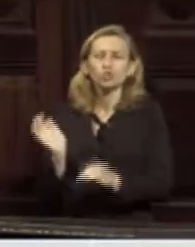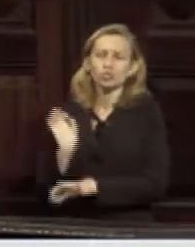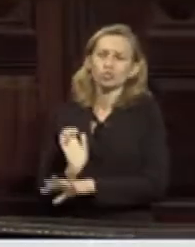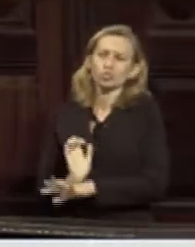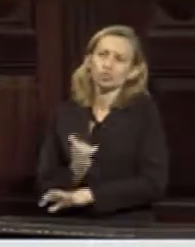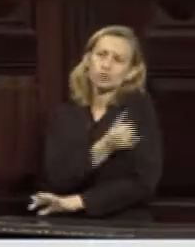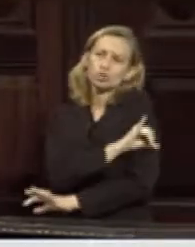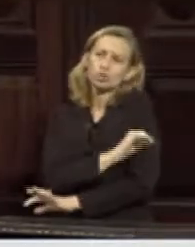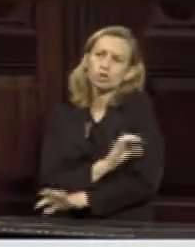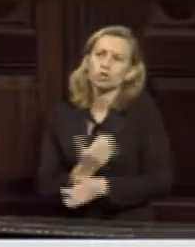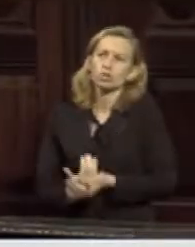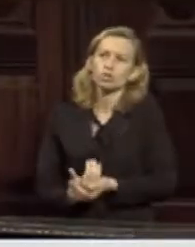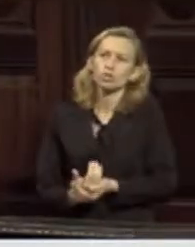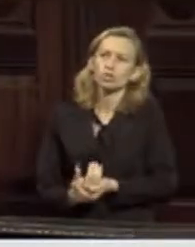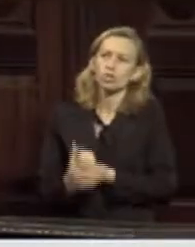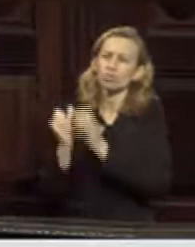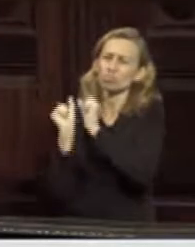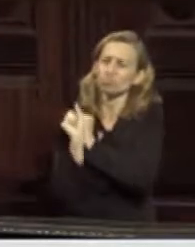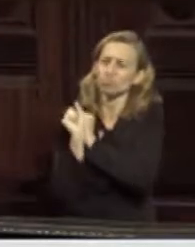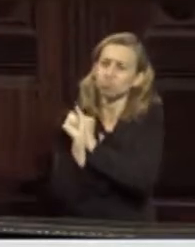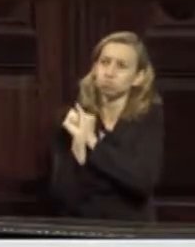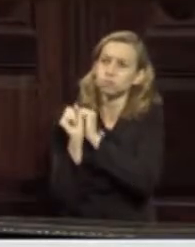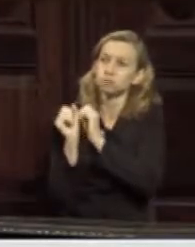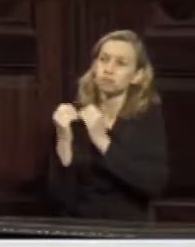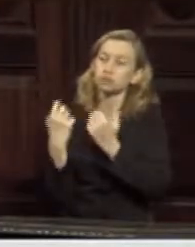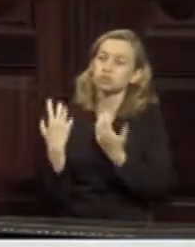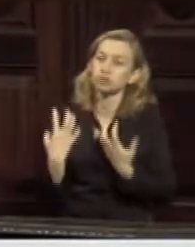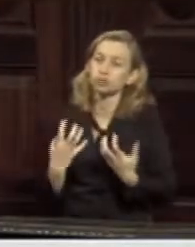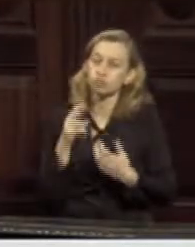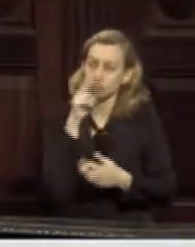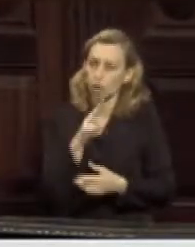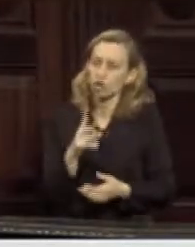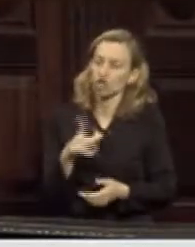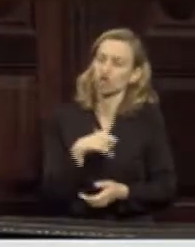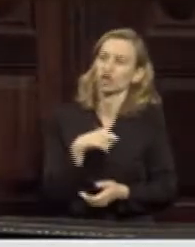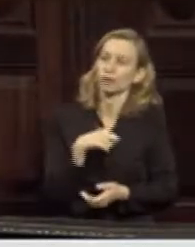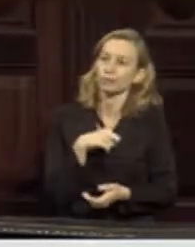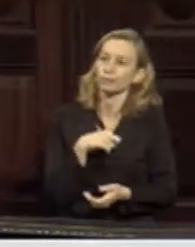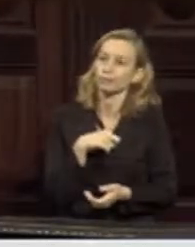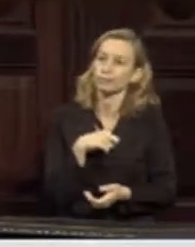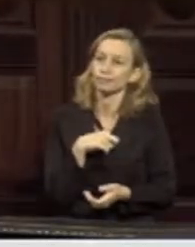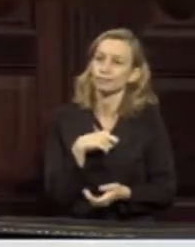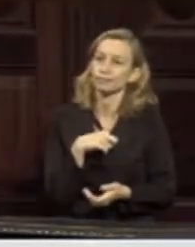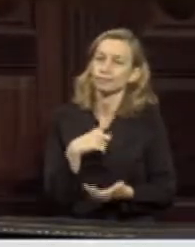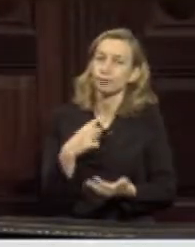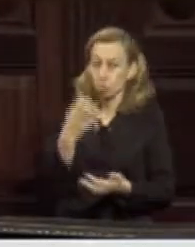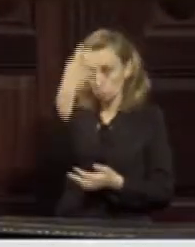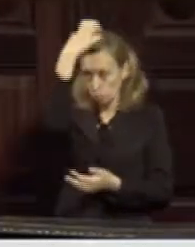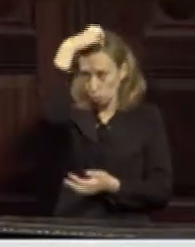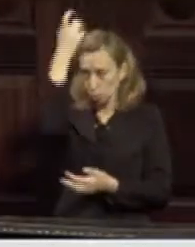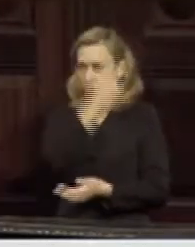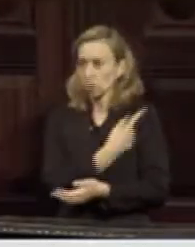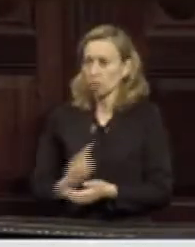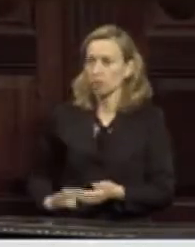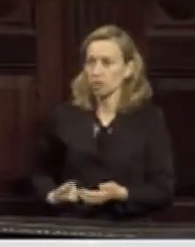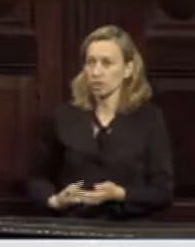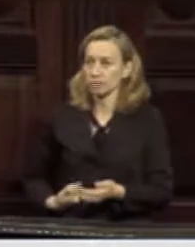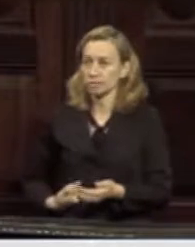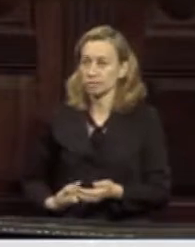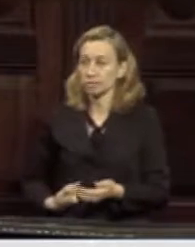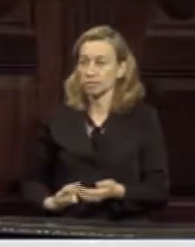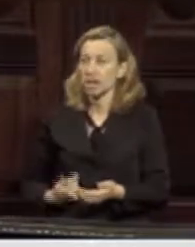Janeiro carrega um peso adicional por conta desse desgoverno que nós vivemos, da